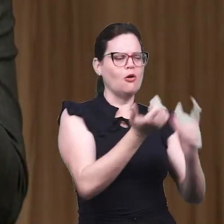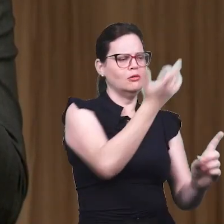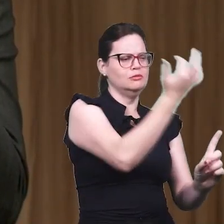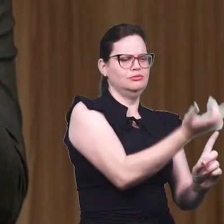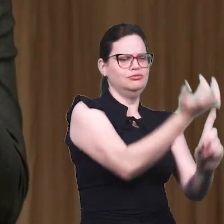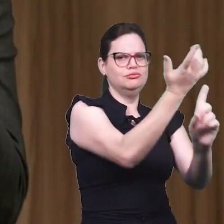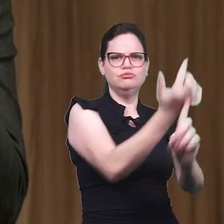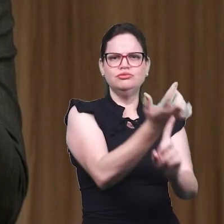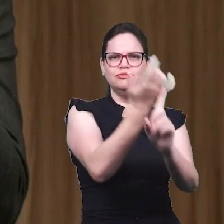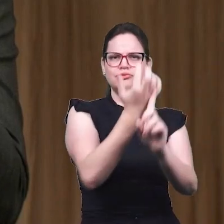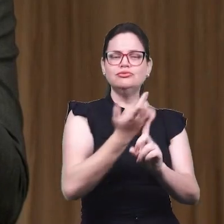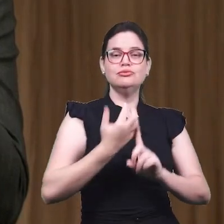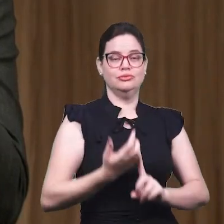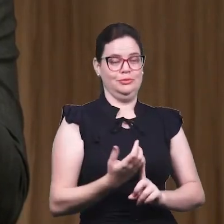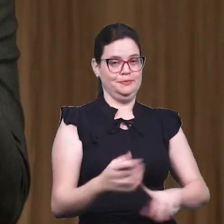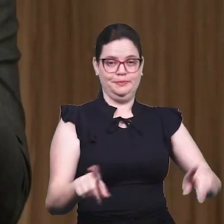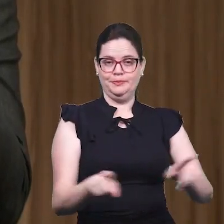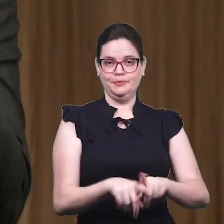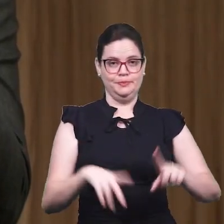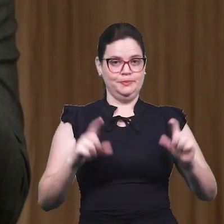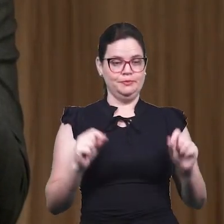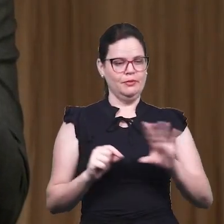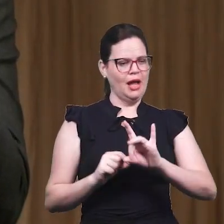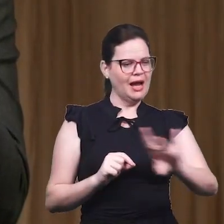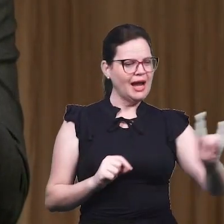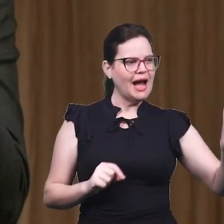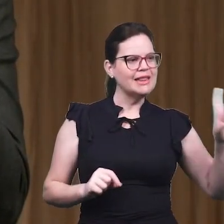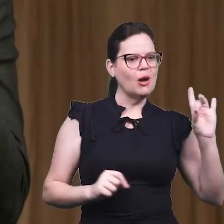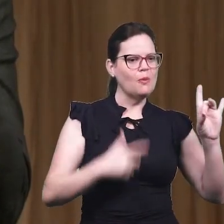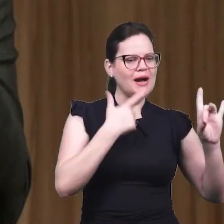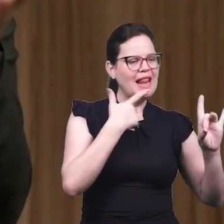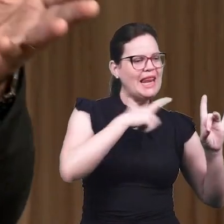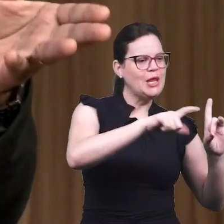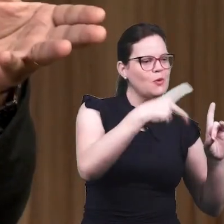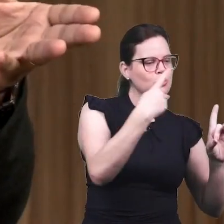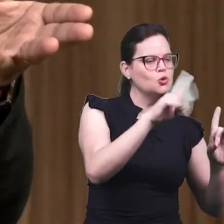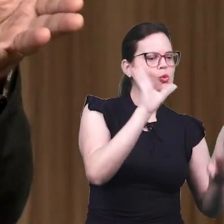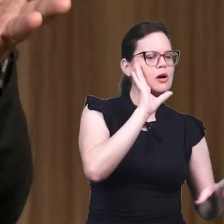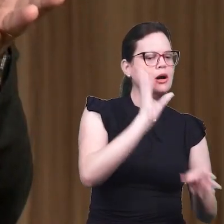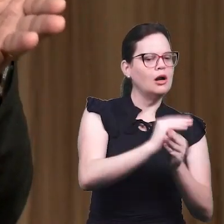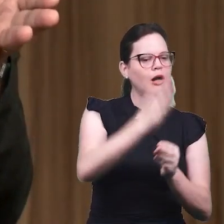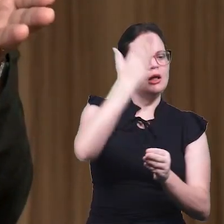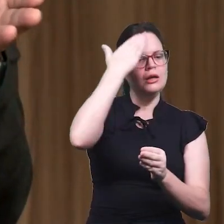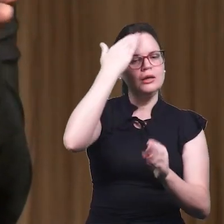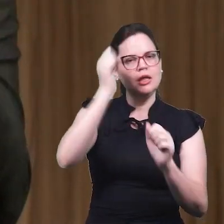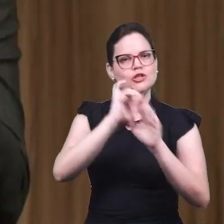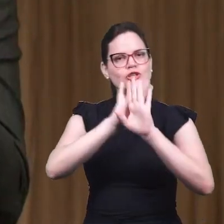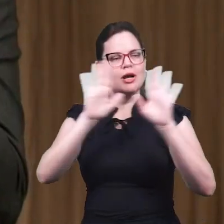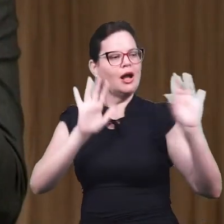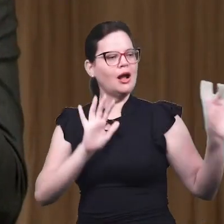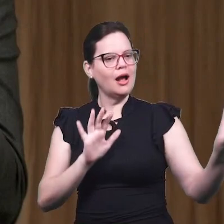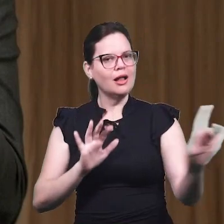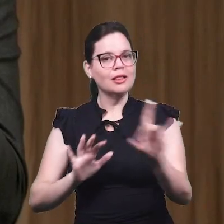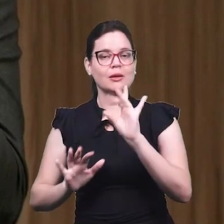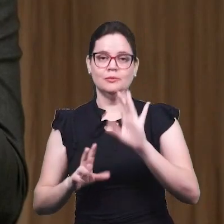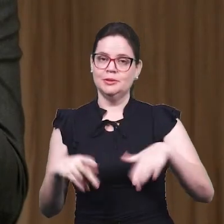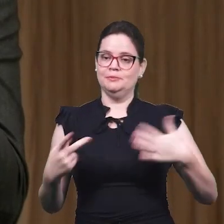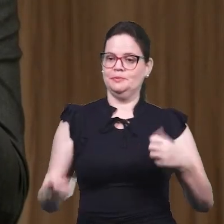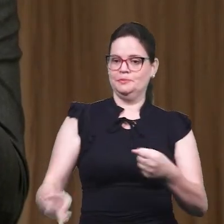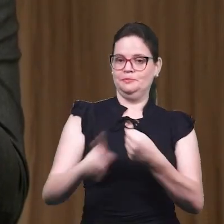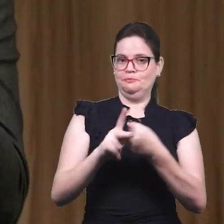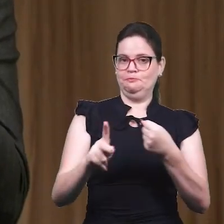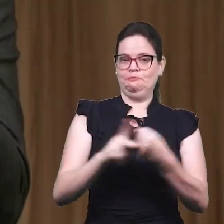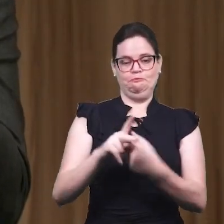repartidas como que de fogo e o importante, né? Cada um ouvia como que na sua própria língua. Então, Pedro, com